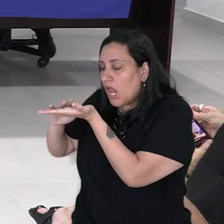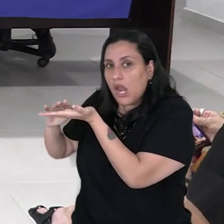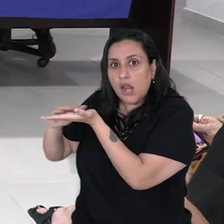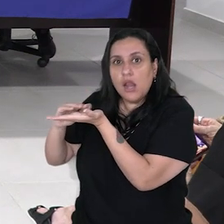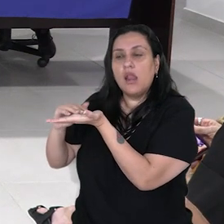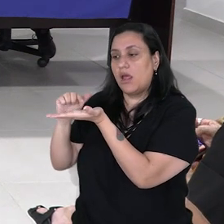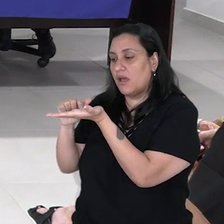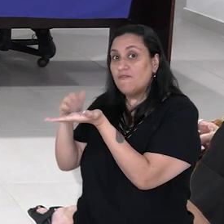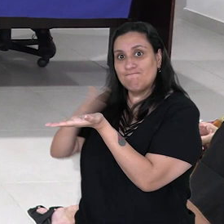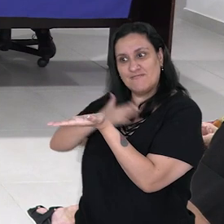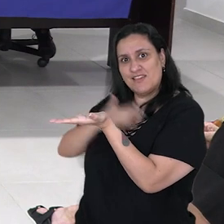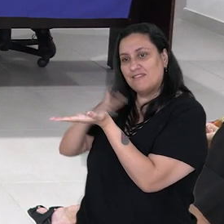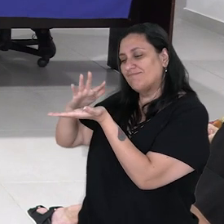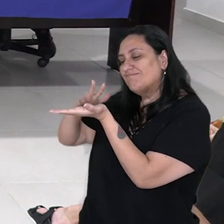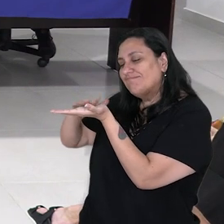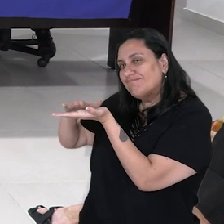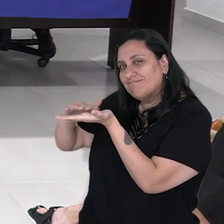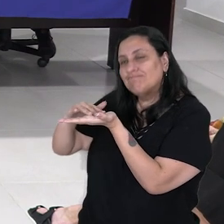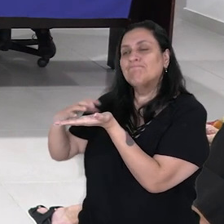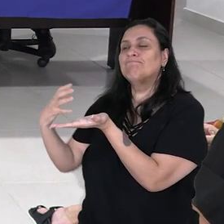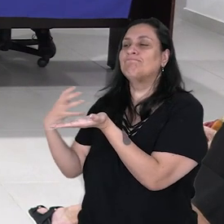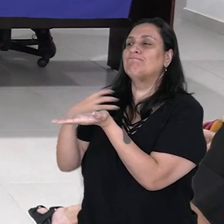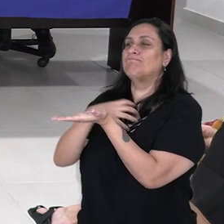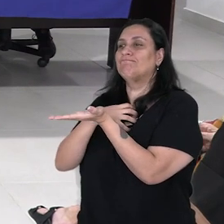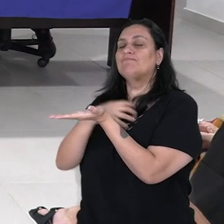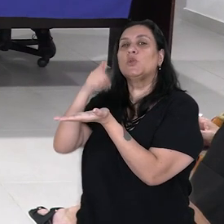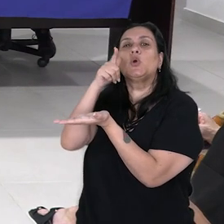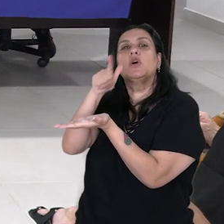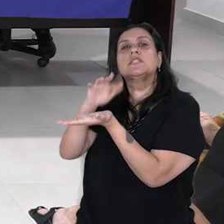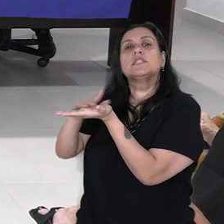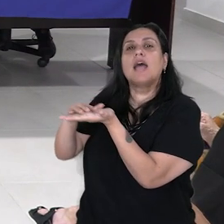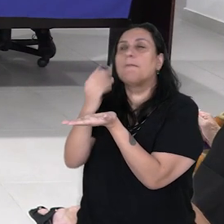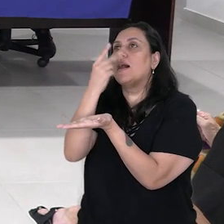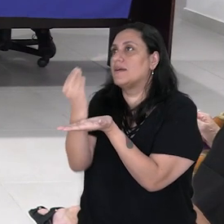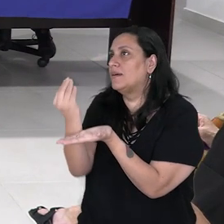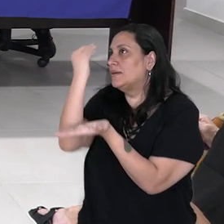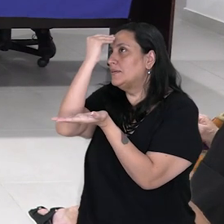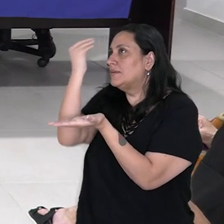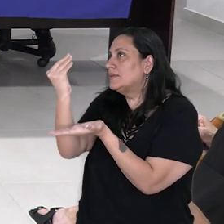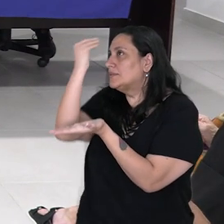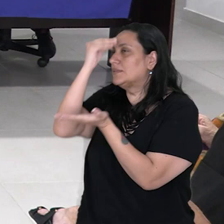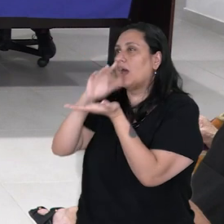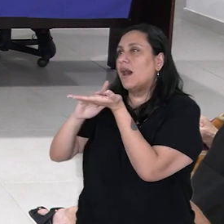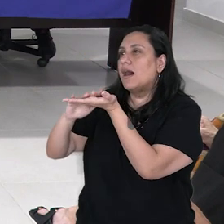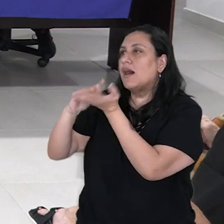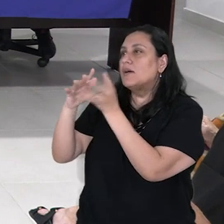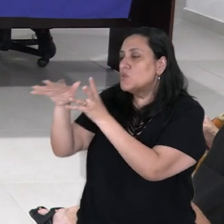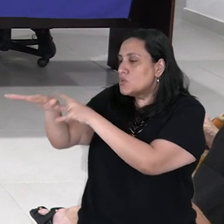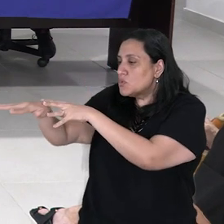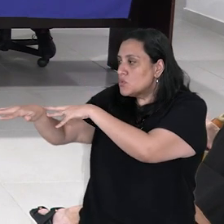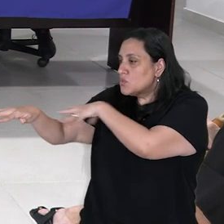por você lendo, né? Você se alimentando daquelas palavras,